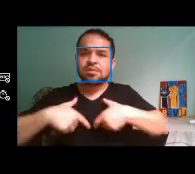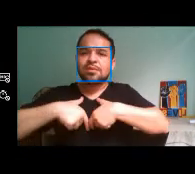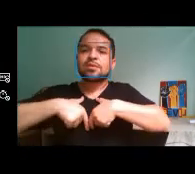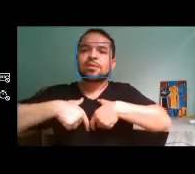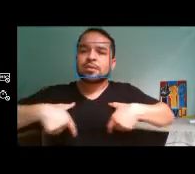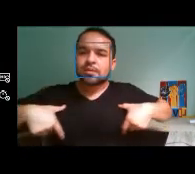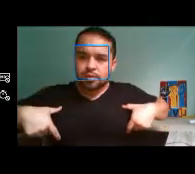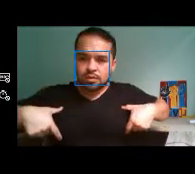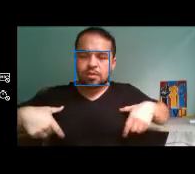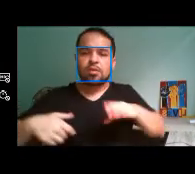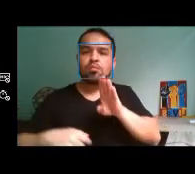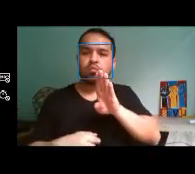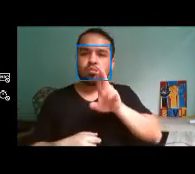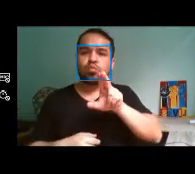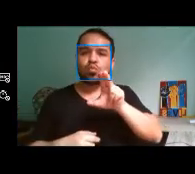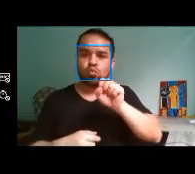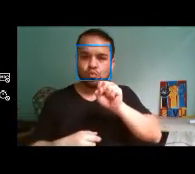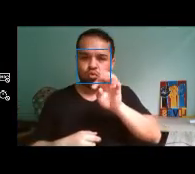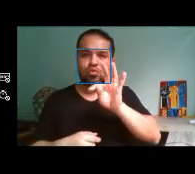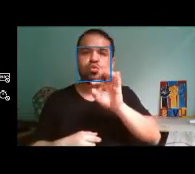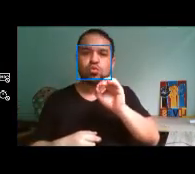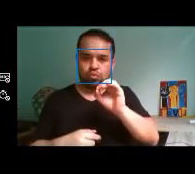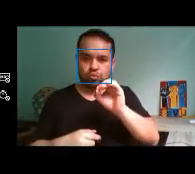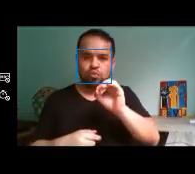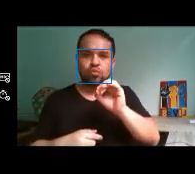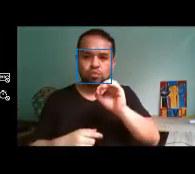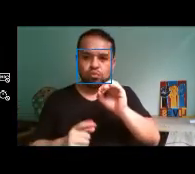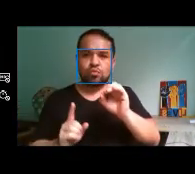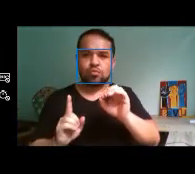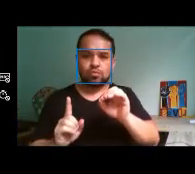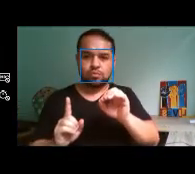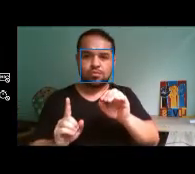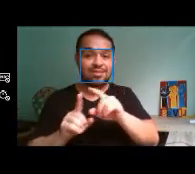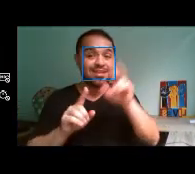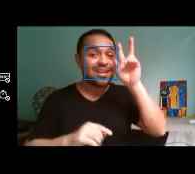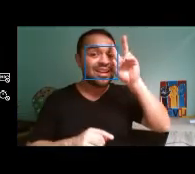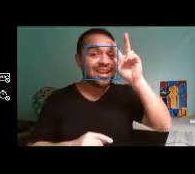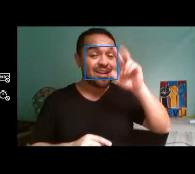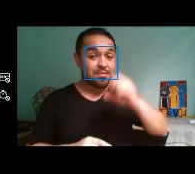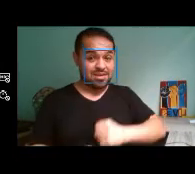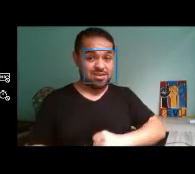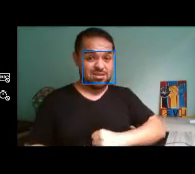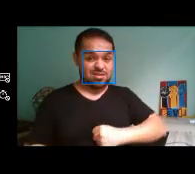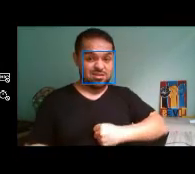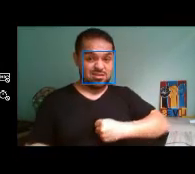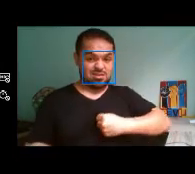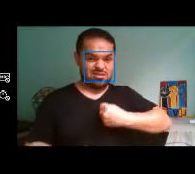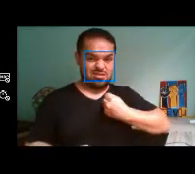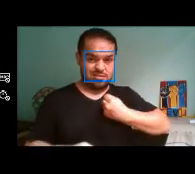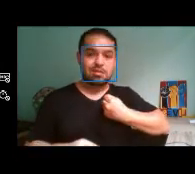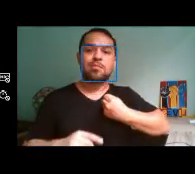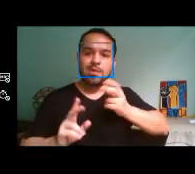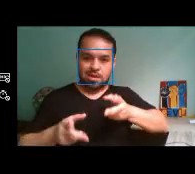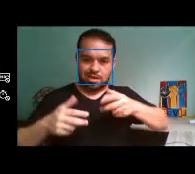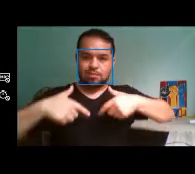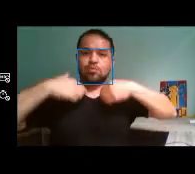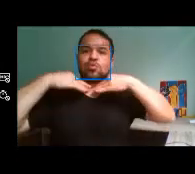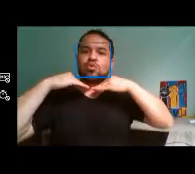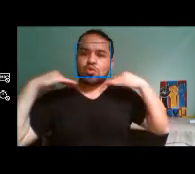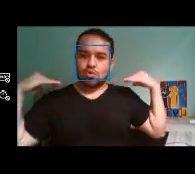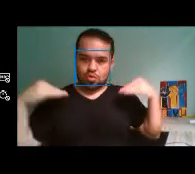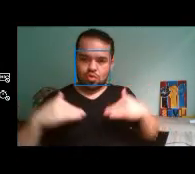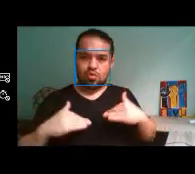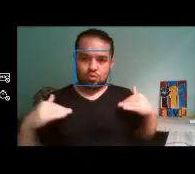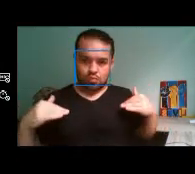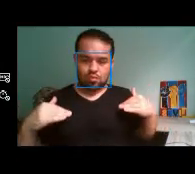tronco. Mais especificamente, na frente do busto. Igualzinho o primeiro sinal, lembra de ódio que a gente